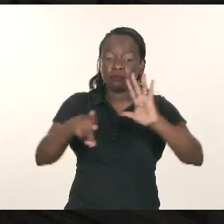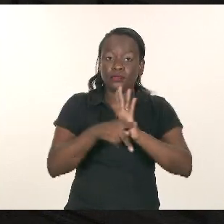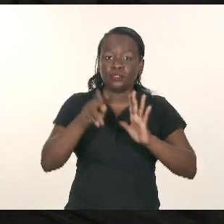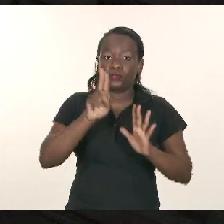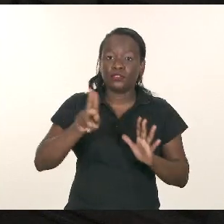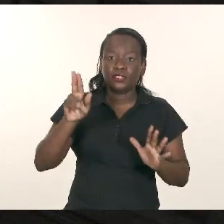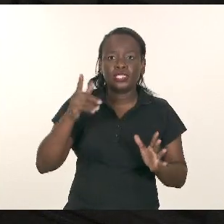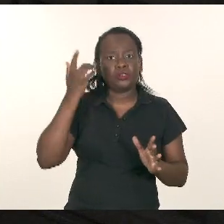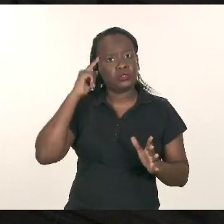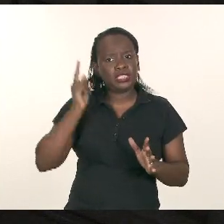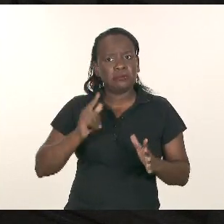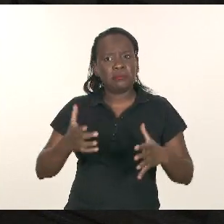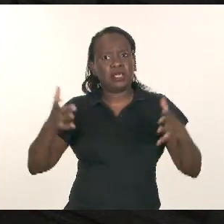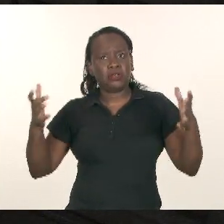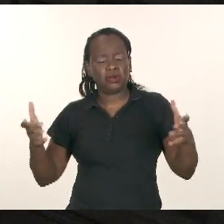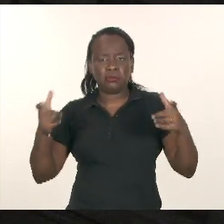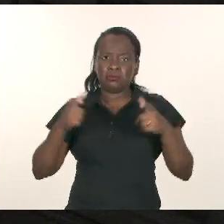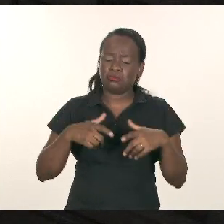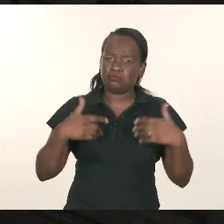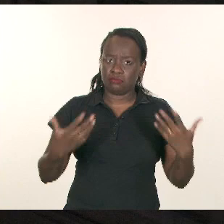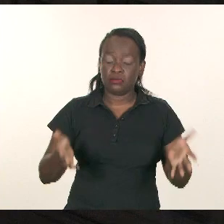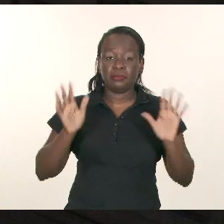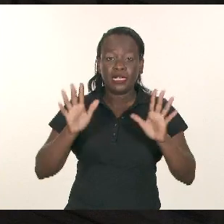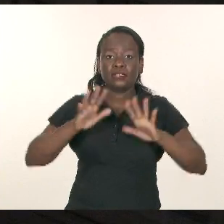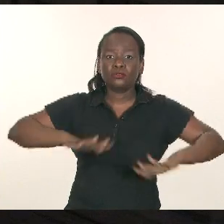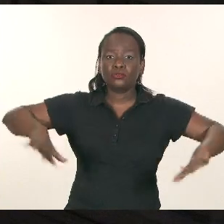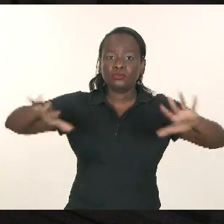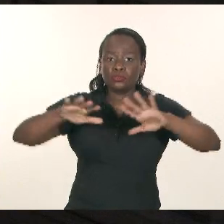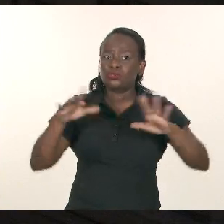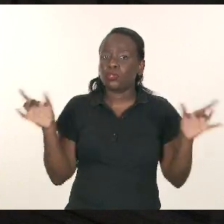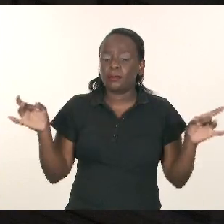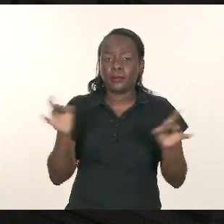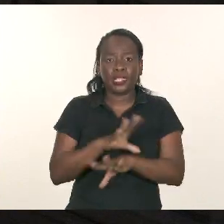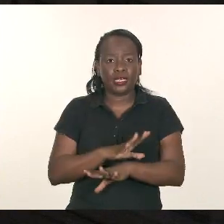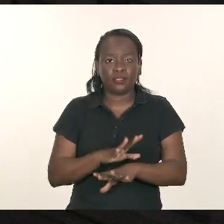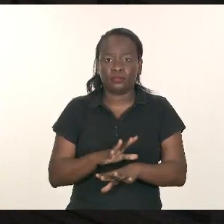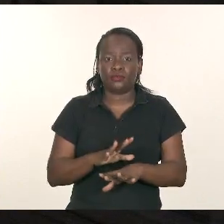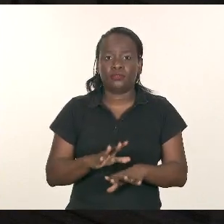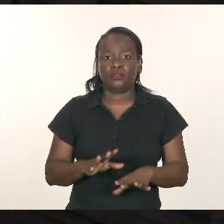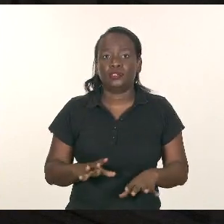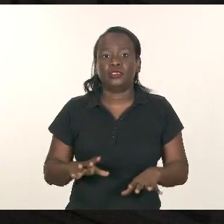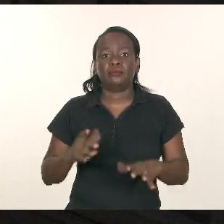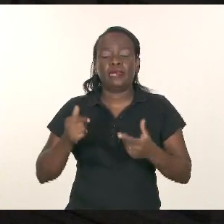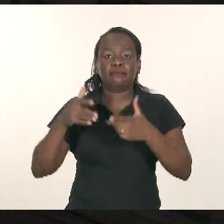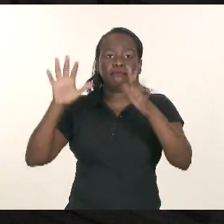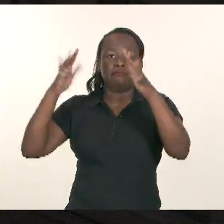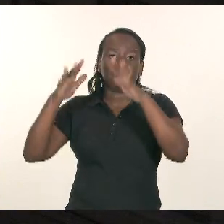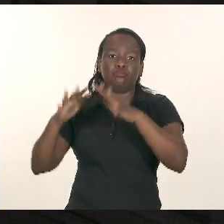nem sei se é tão maior assim, mas é um campus universitário completo, que entrou em